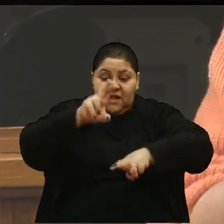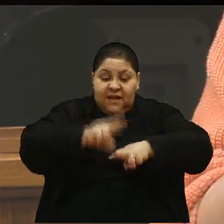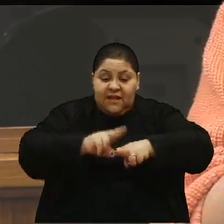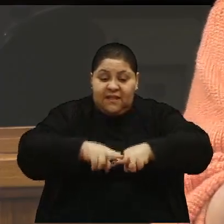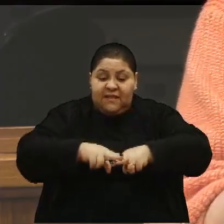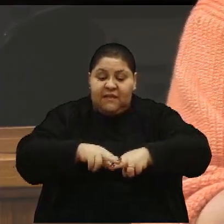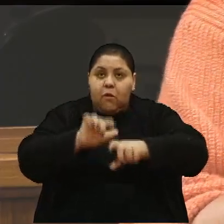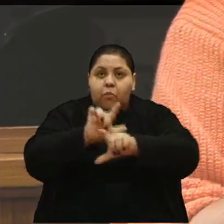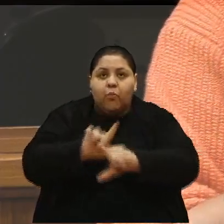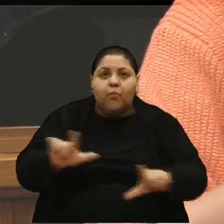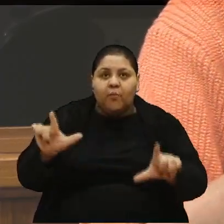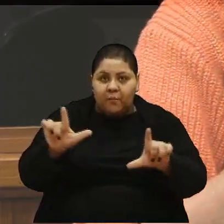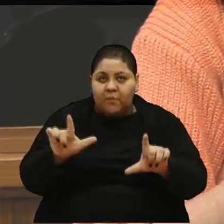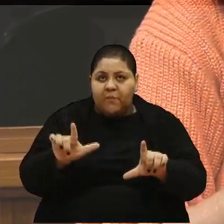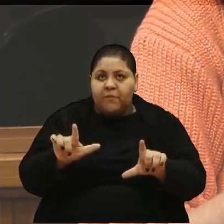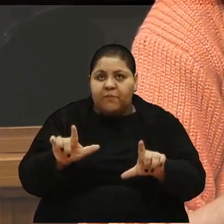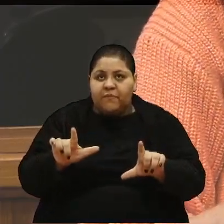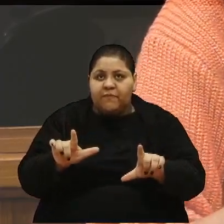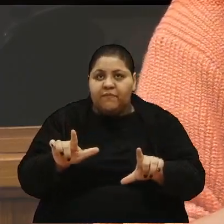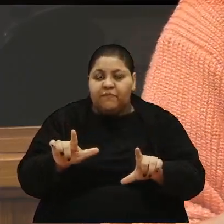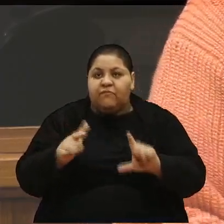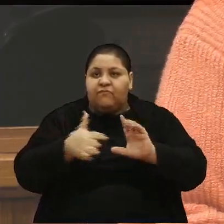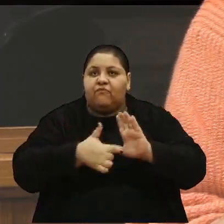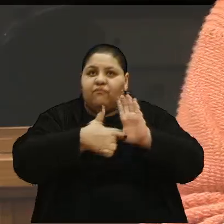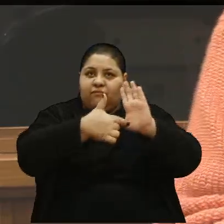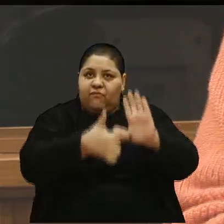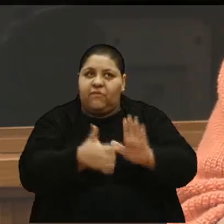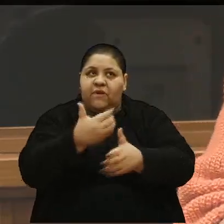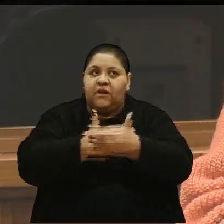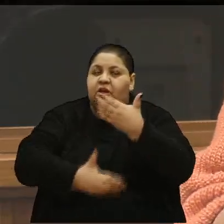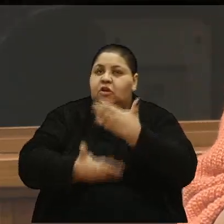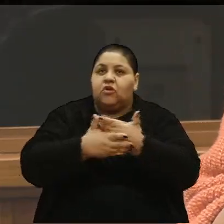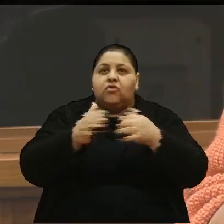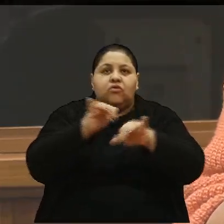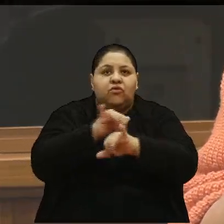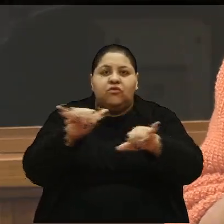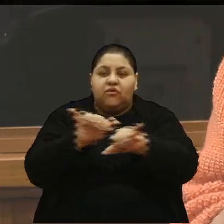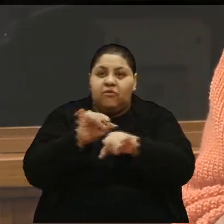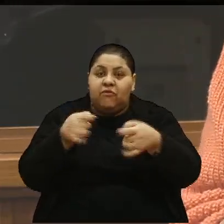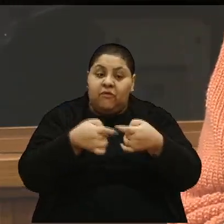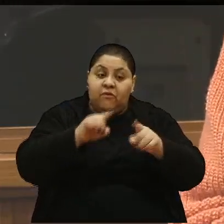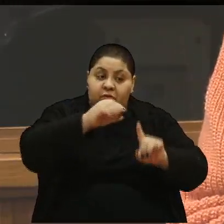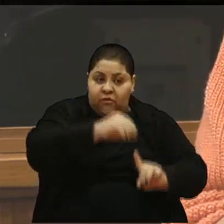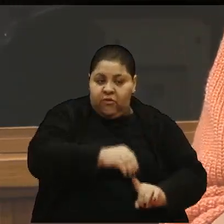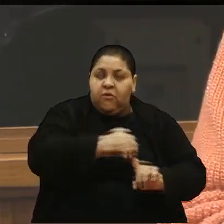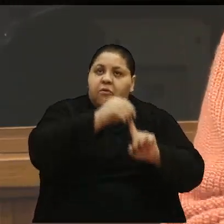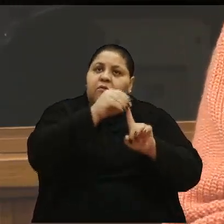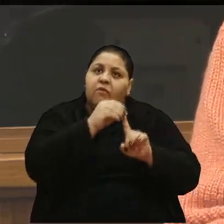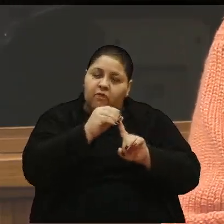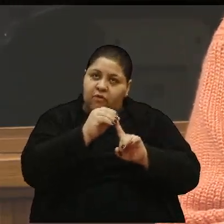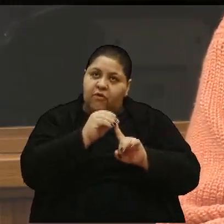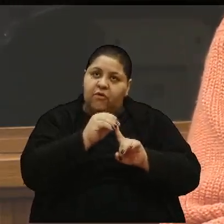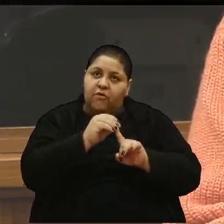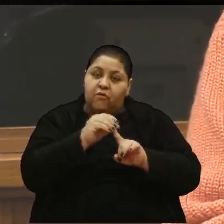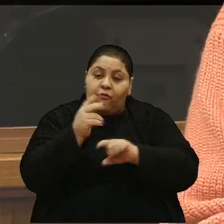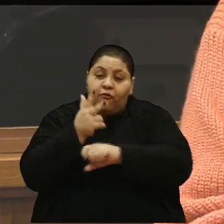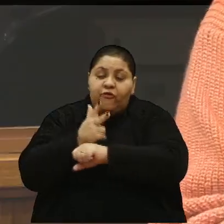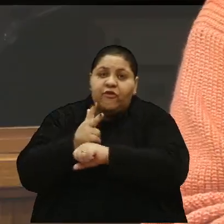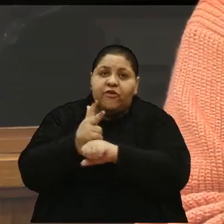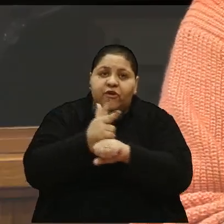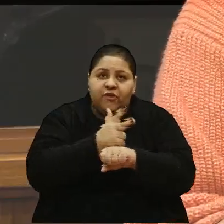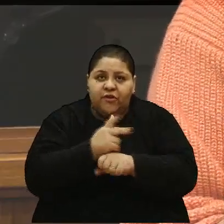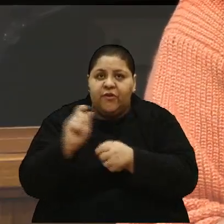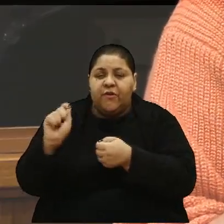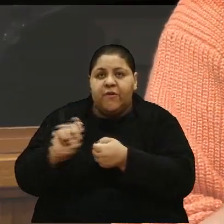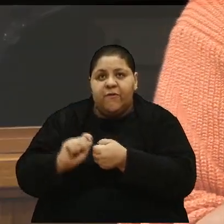Vazia, onde foi apresentado toda a campanha, mas principalmente um vídeo que foi